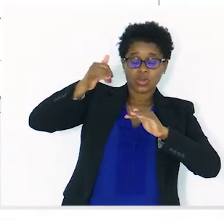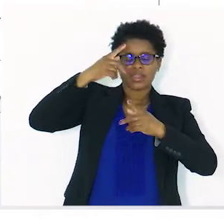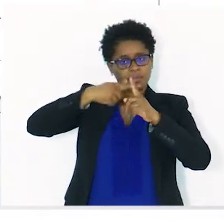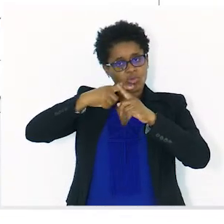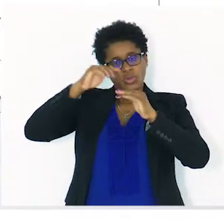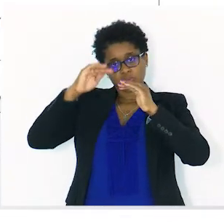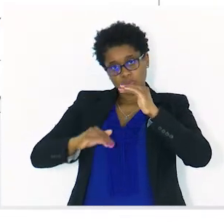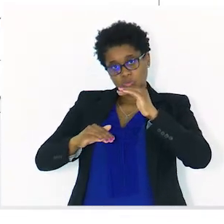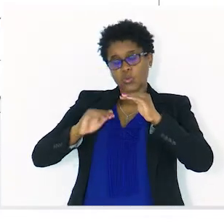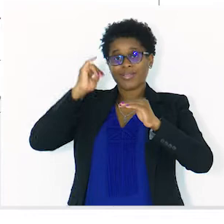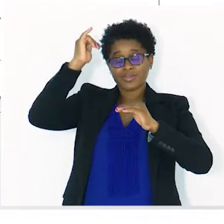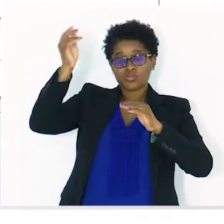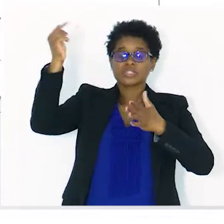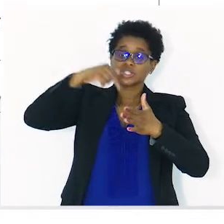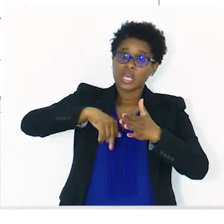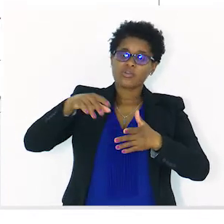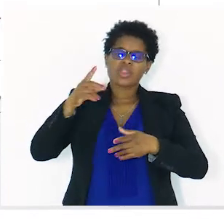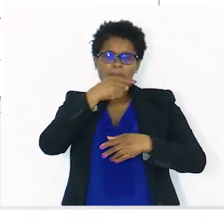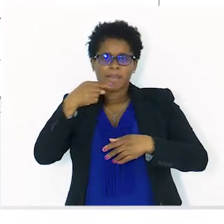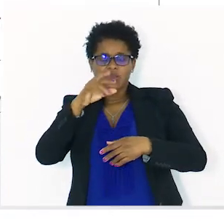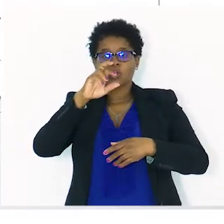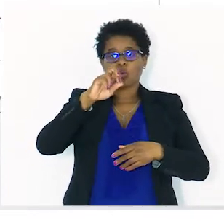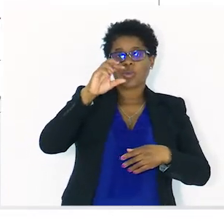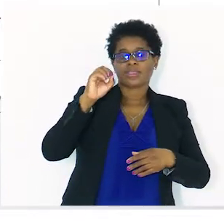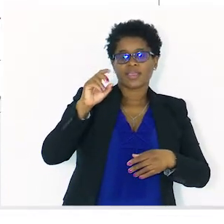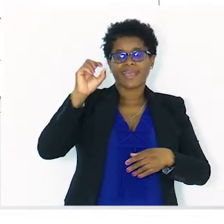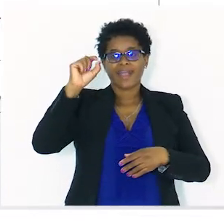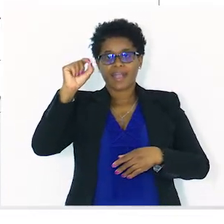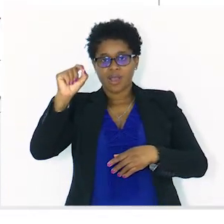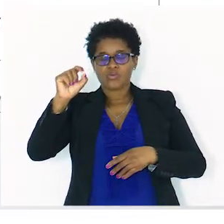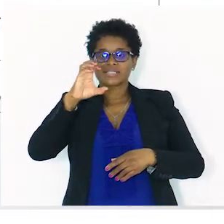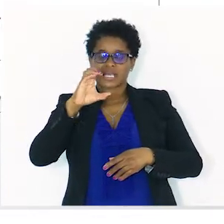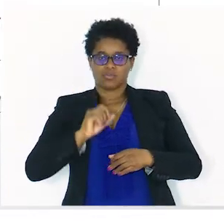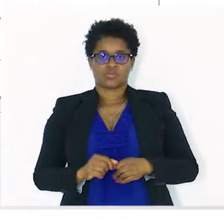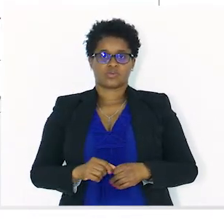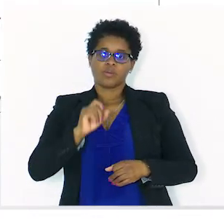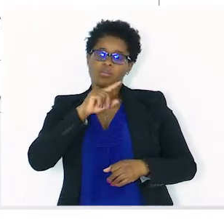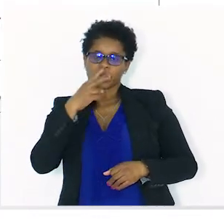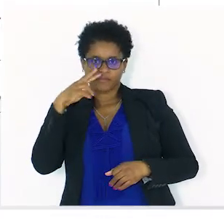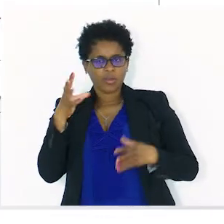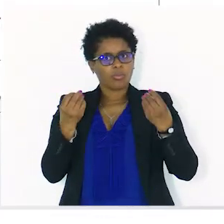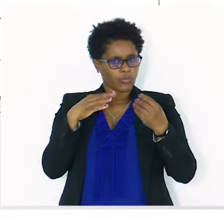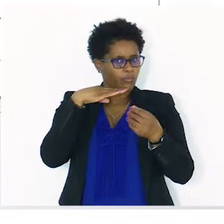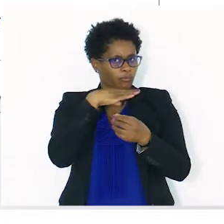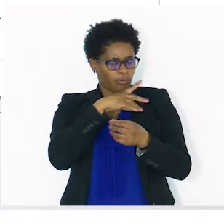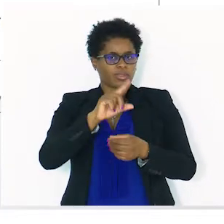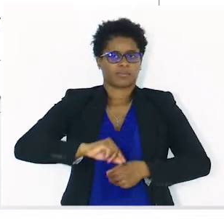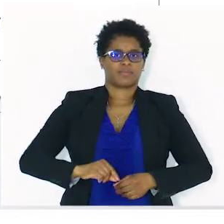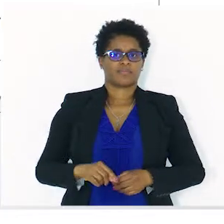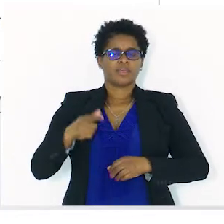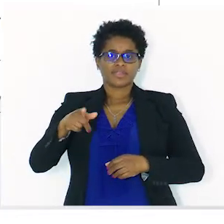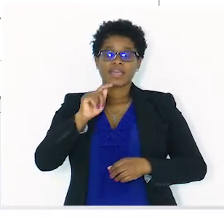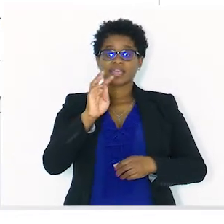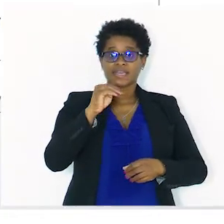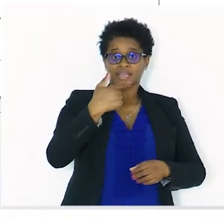com altitude, chegando a menos 80 graus Celsius. Podem ver, muito frio também. Na